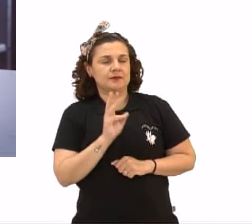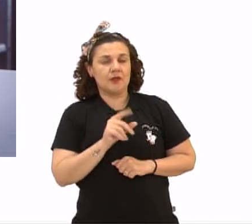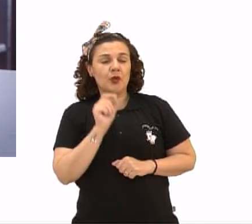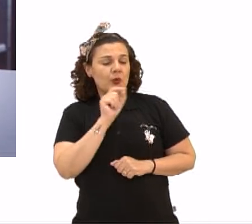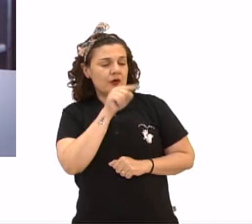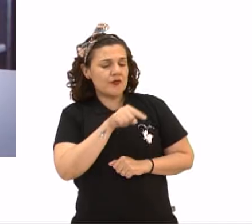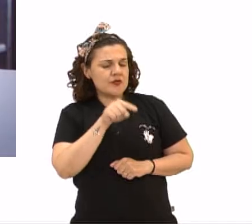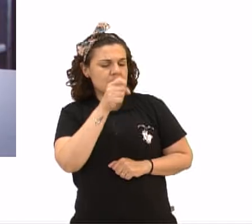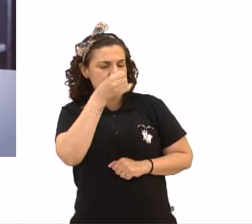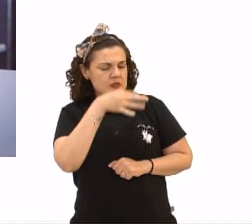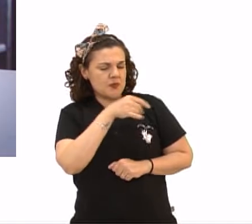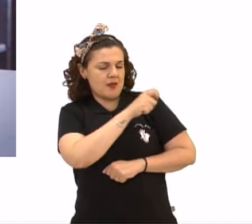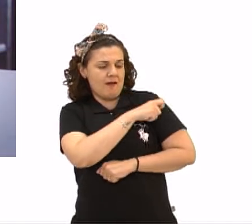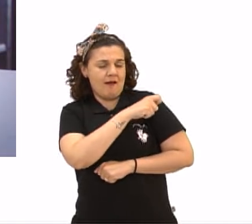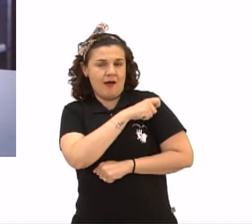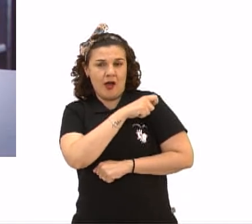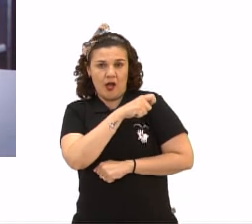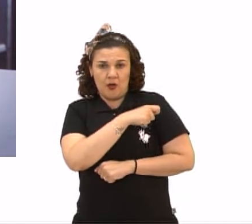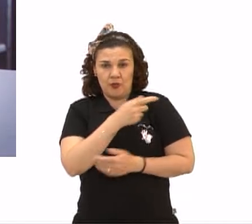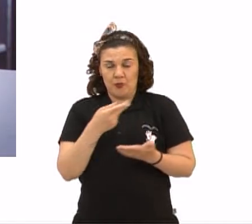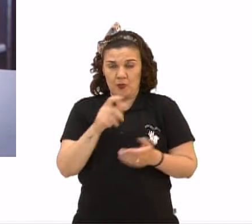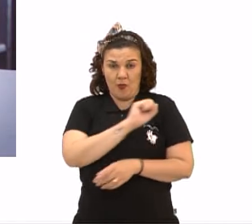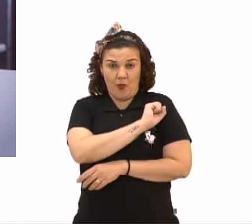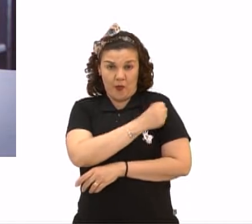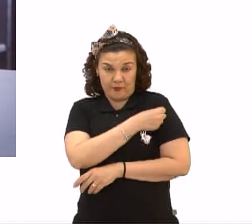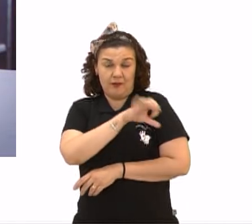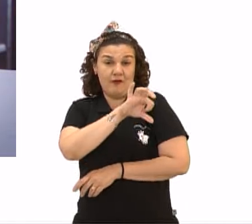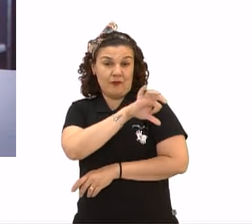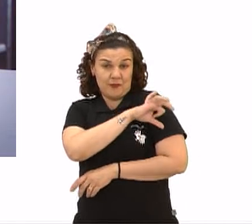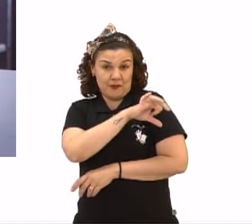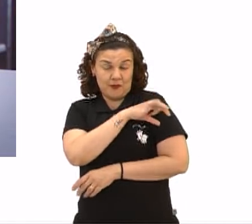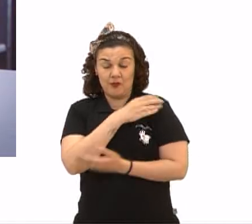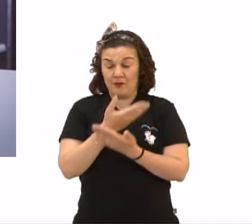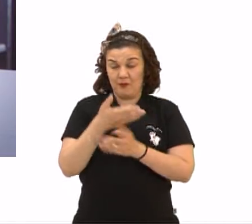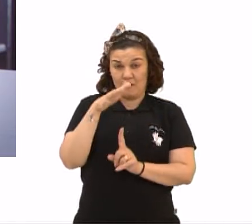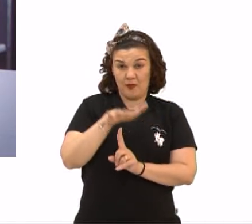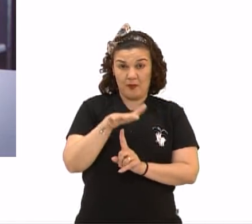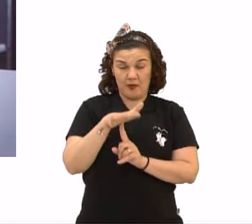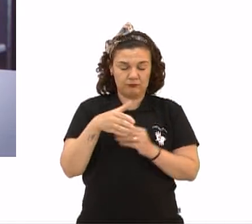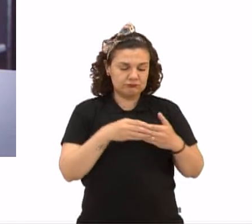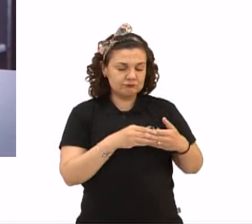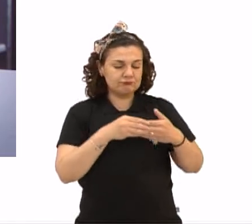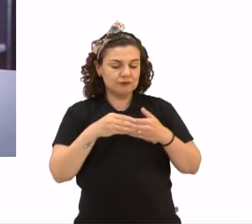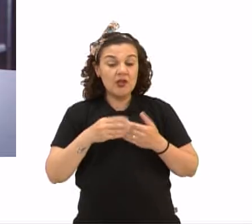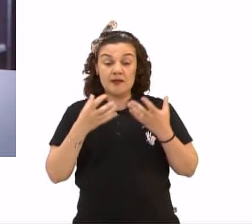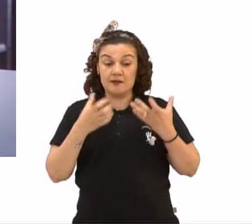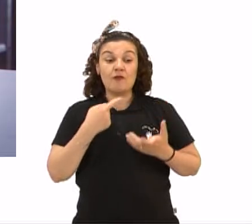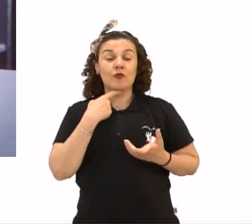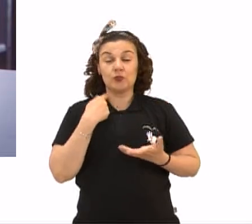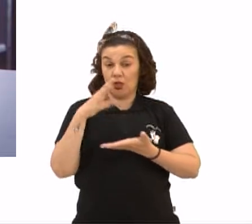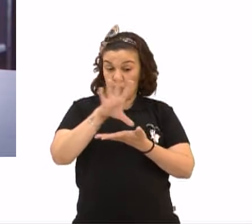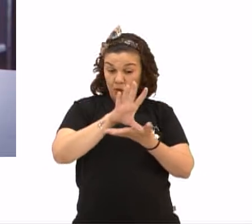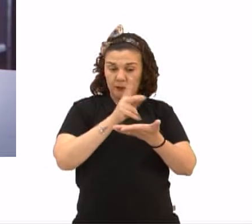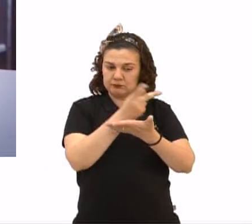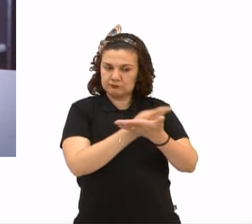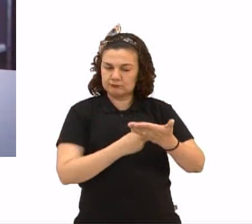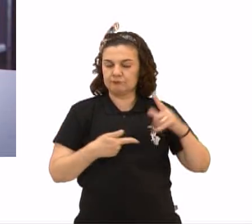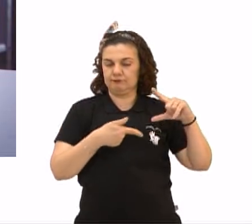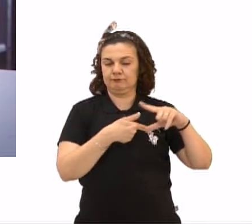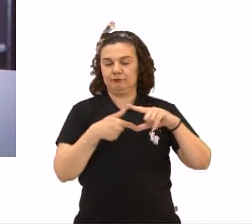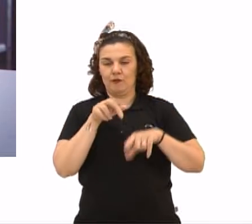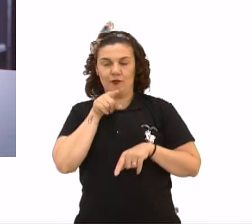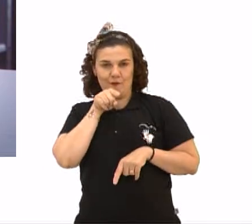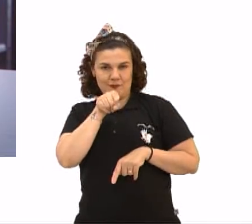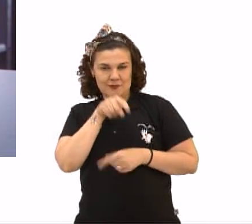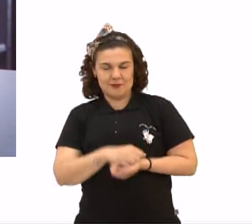O que você diria para os nossos alunos, aí, os alunos do 8º e 9º ano que estão acompanhando, que querem ser um quadrinista, assim como